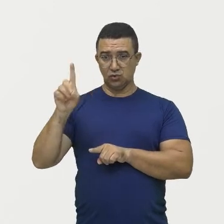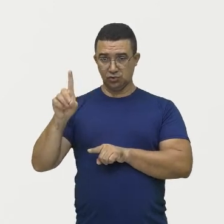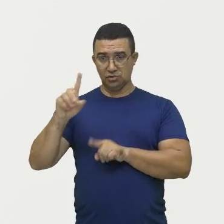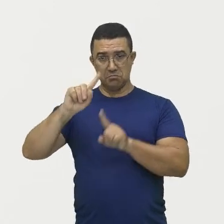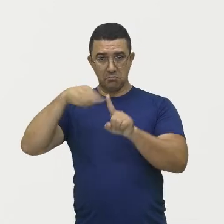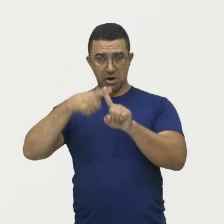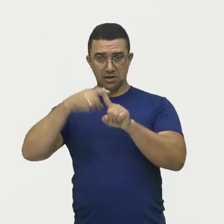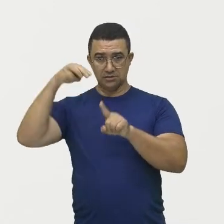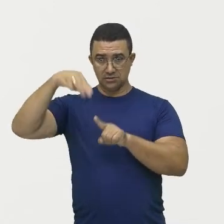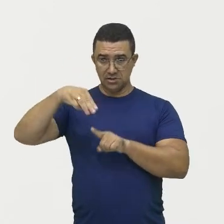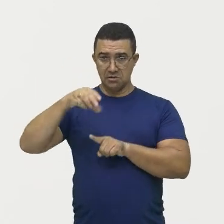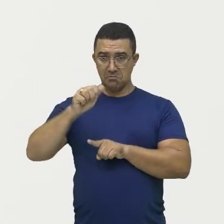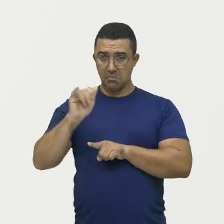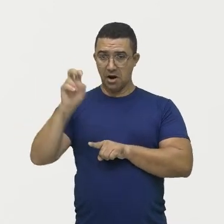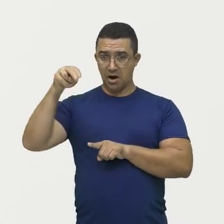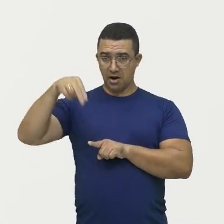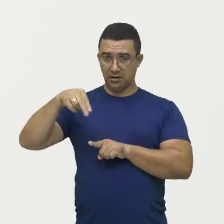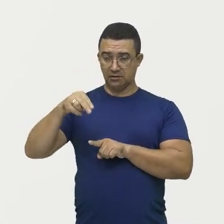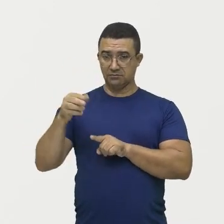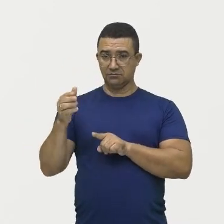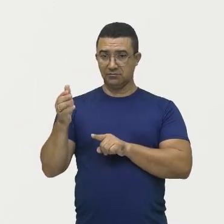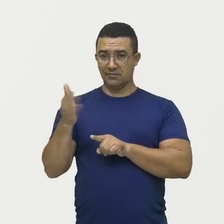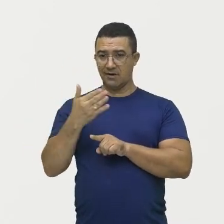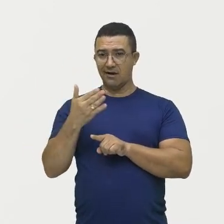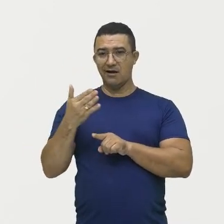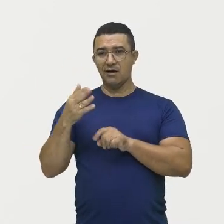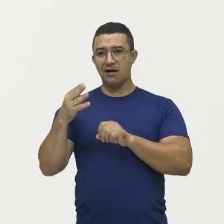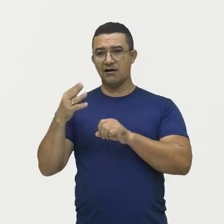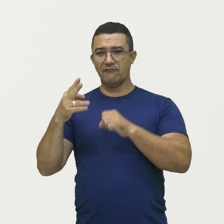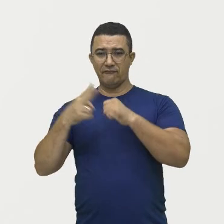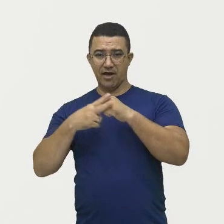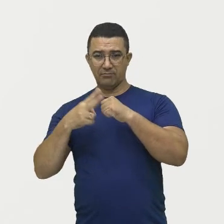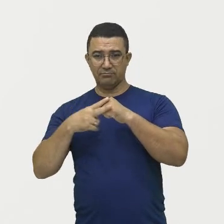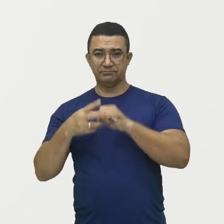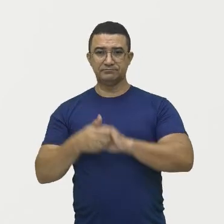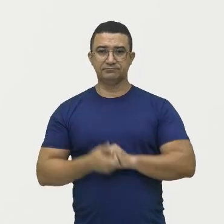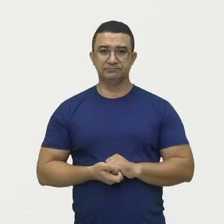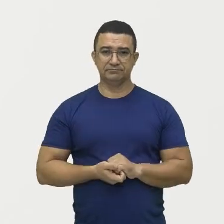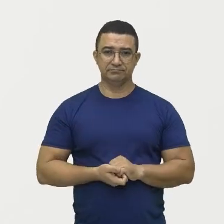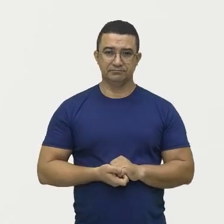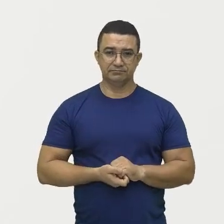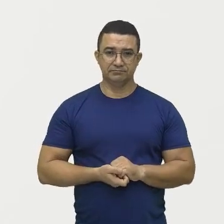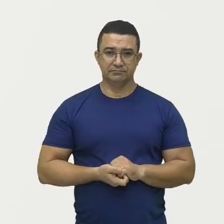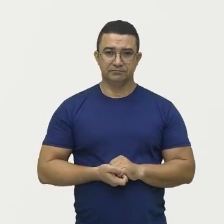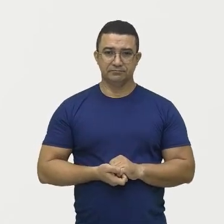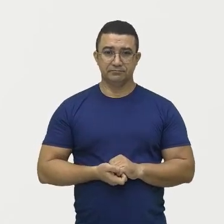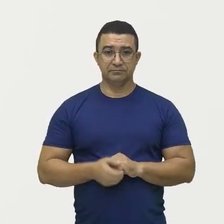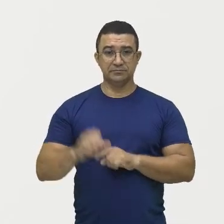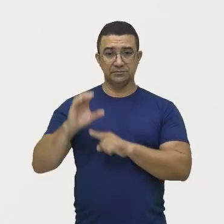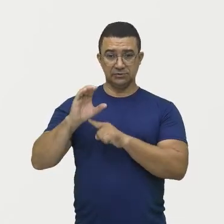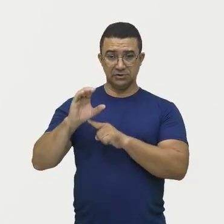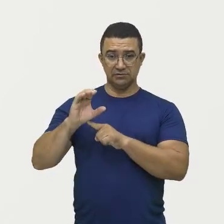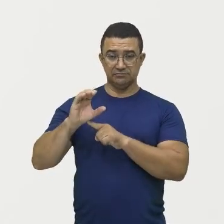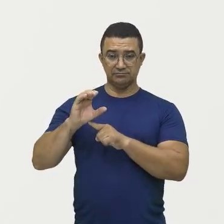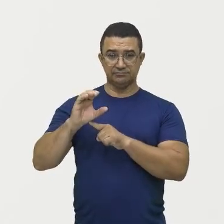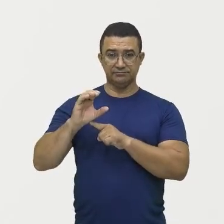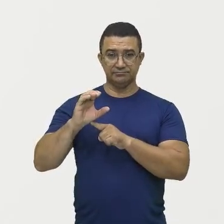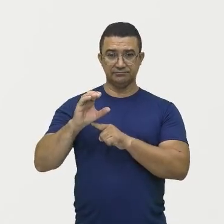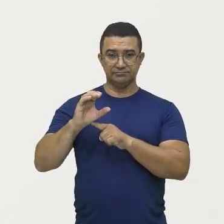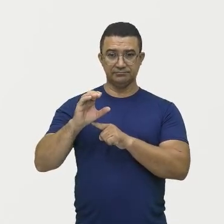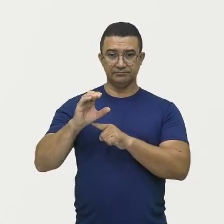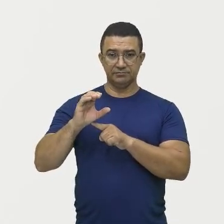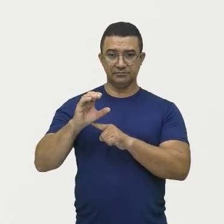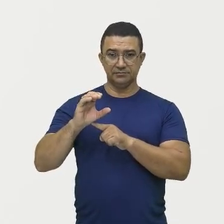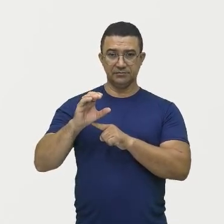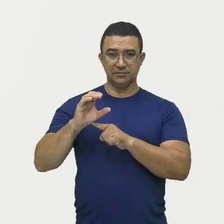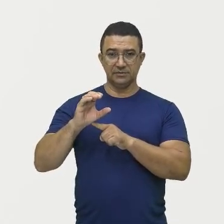afirmativas seguem essa estrutura, né, aí o should mais o main verb. Letra C, should, então ele não começa